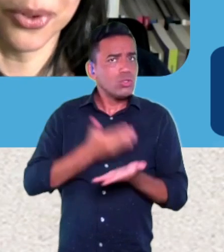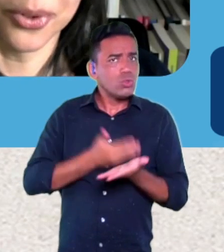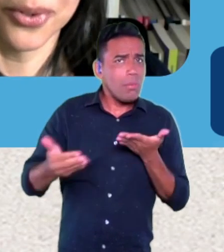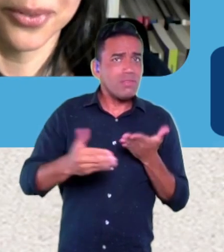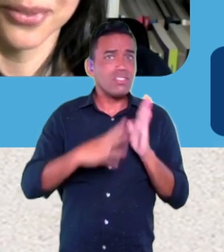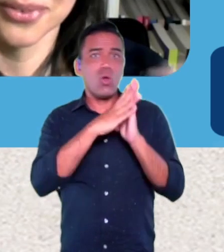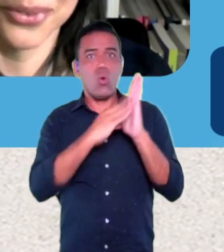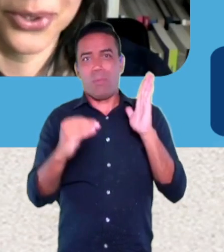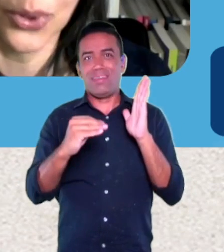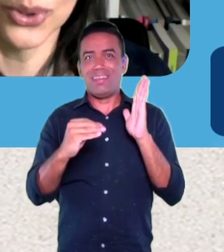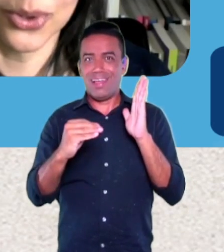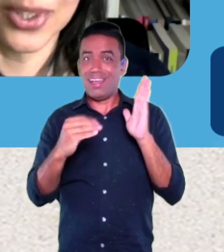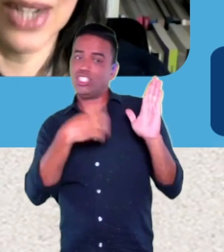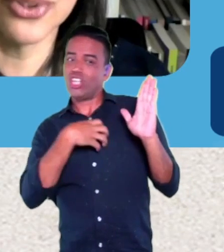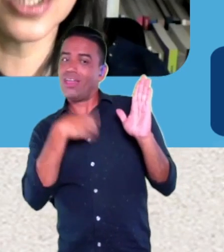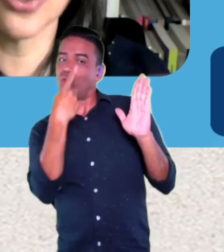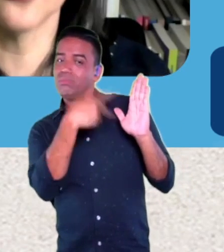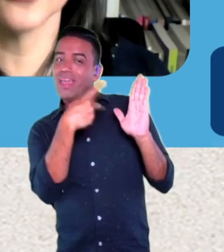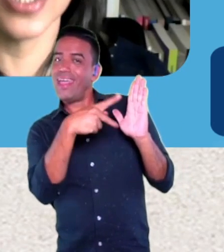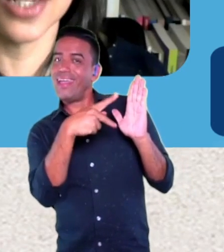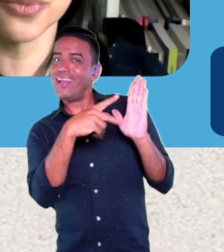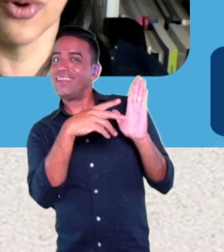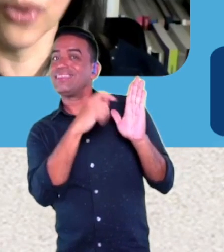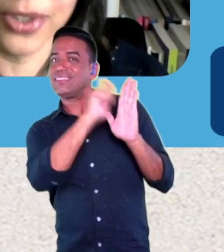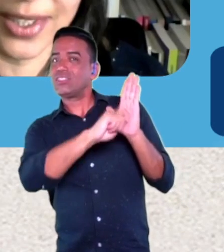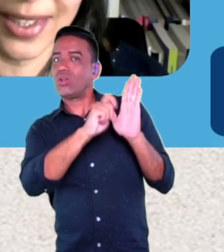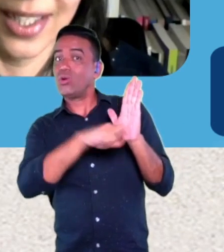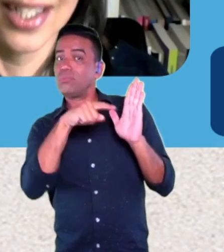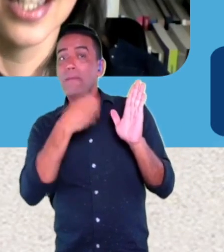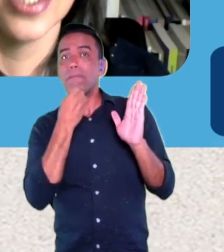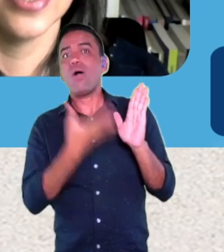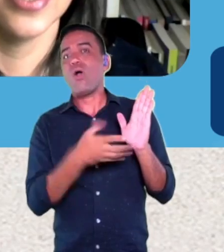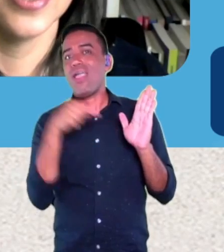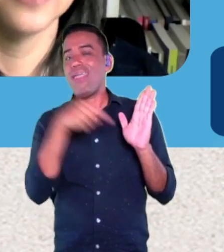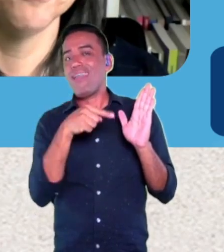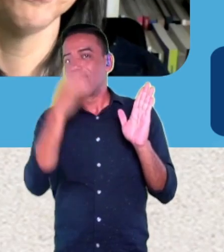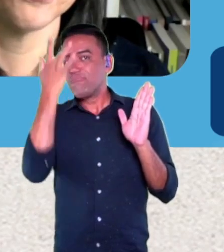imita um pouco os outros, né? Os que são considerados bons.